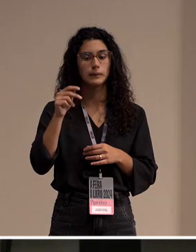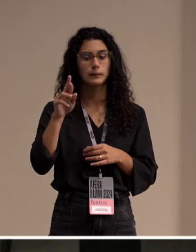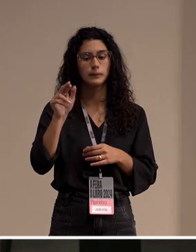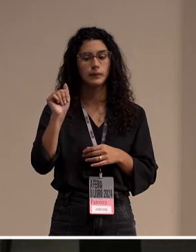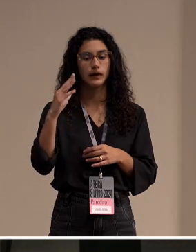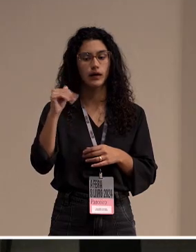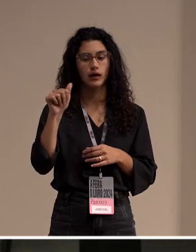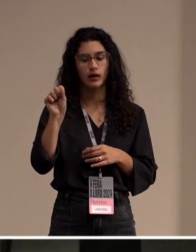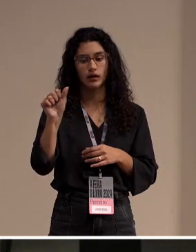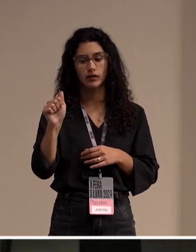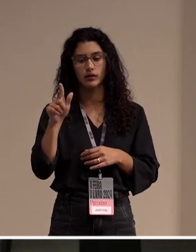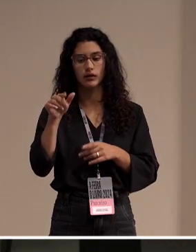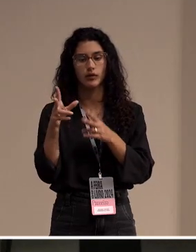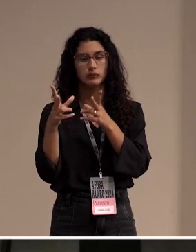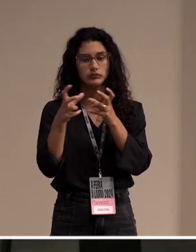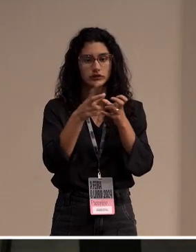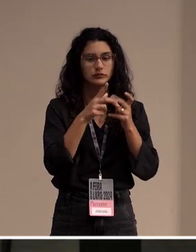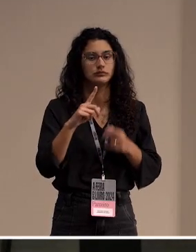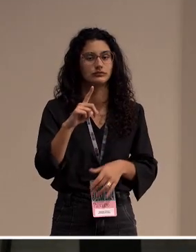que é a perspectiva, né,